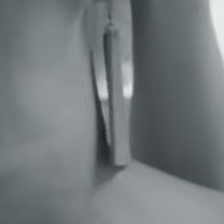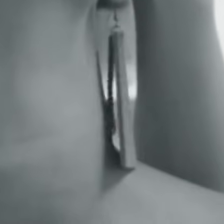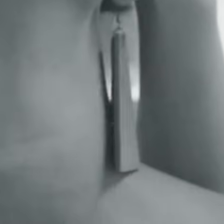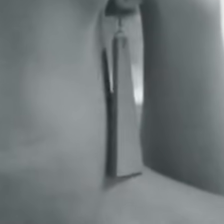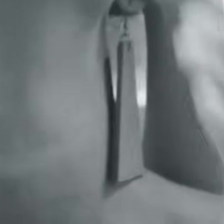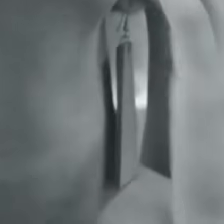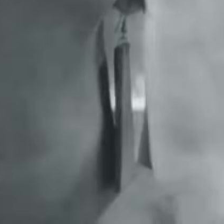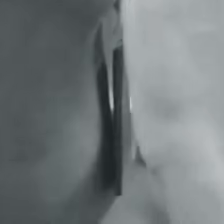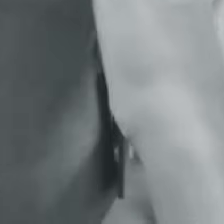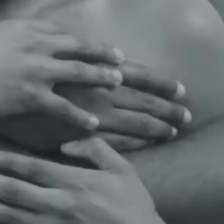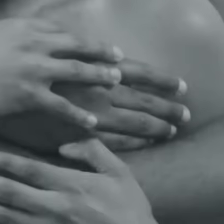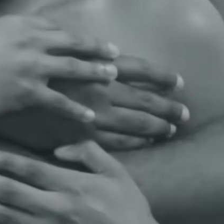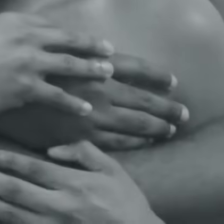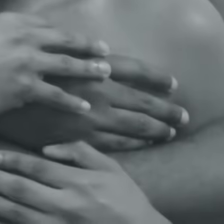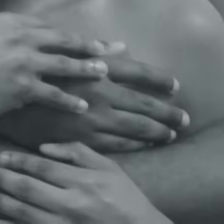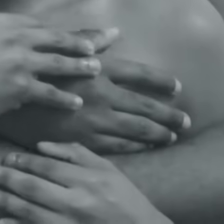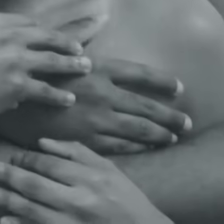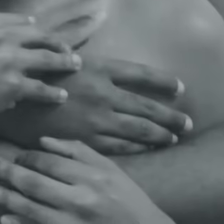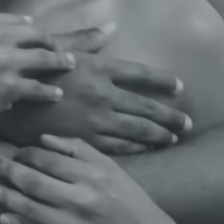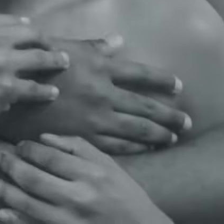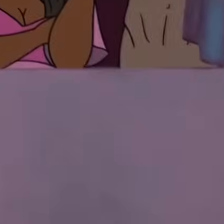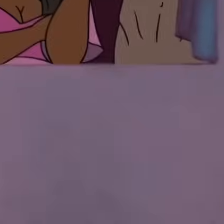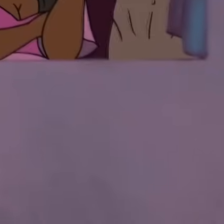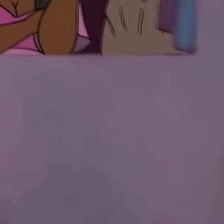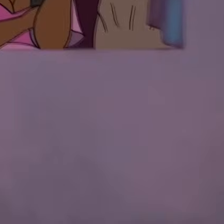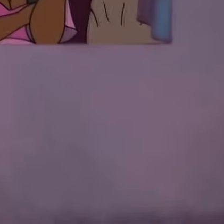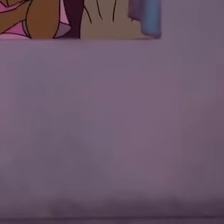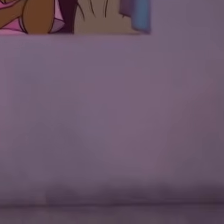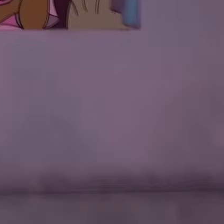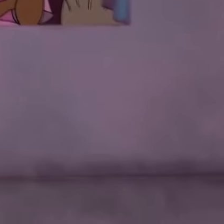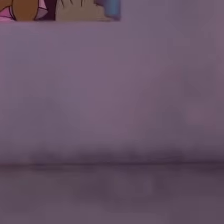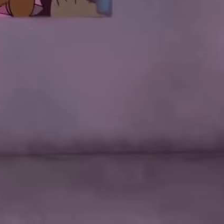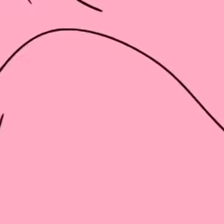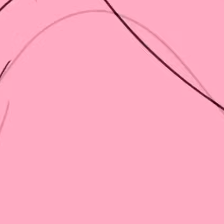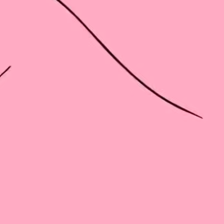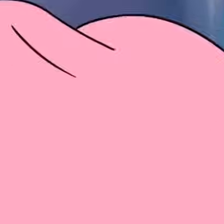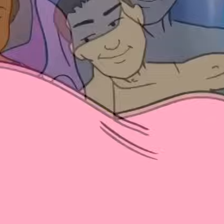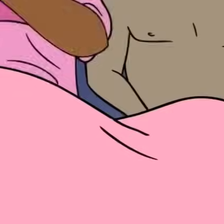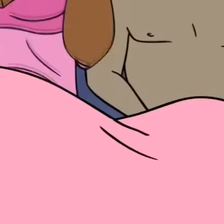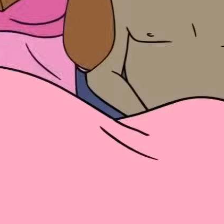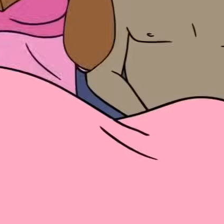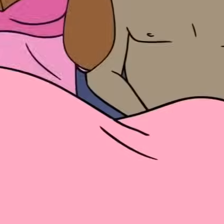e depois encontrá-lo em um braço que nem um pedaço do seu.